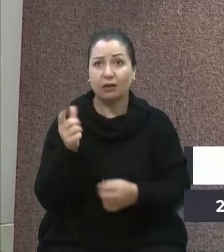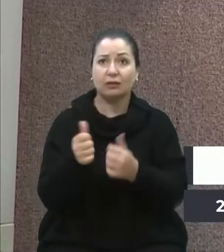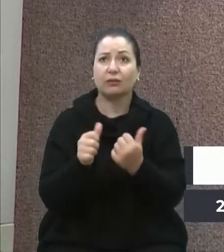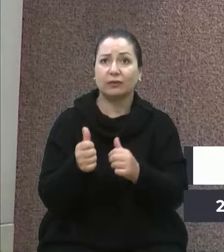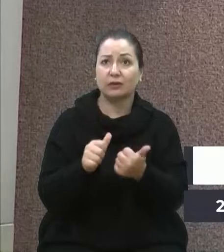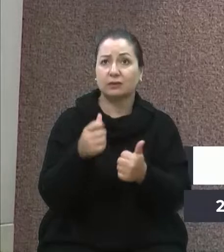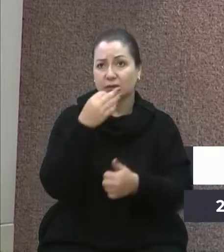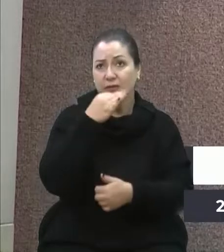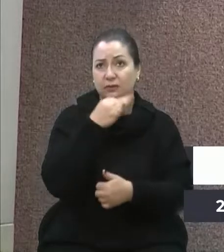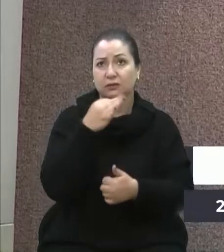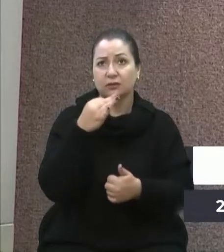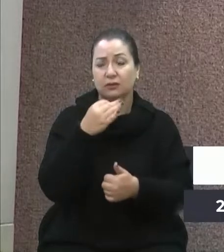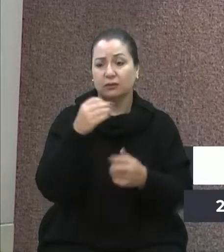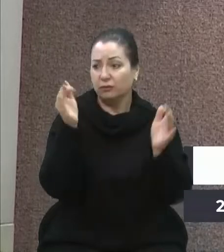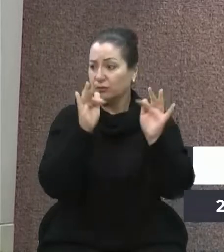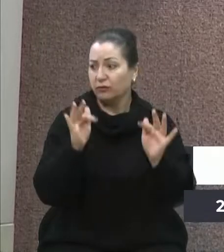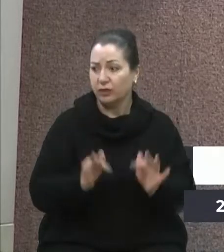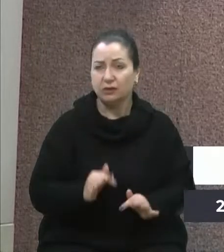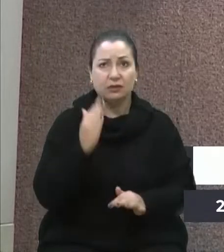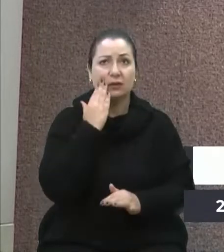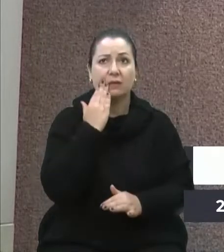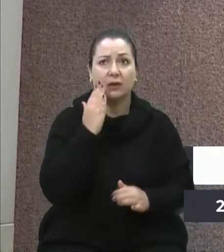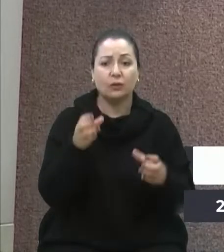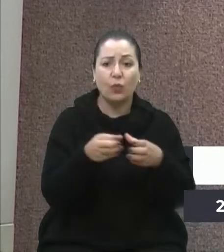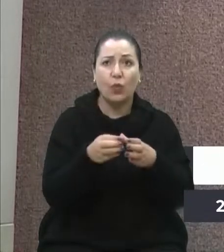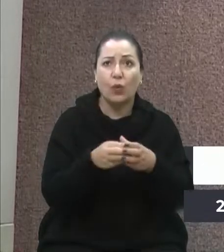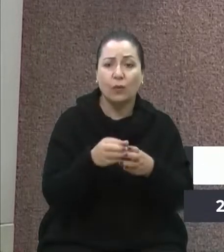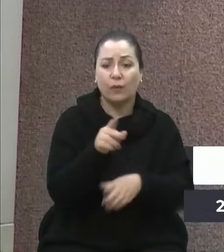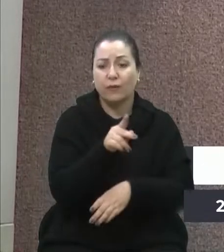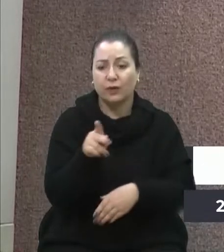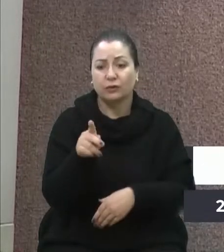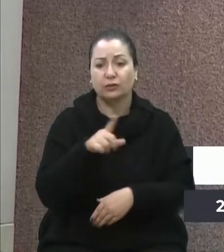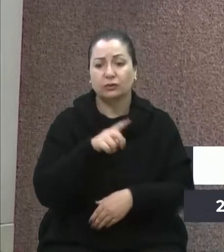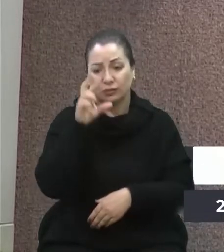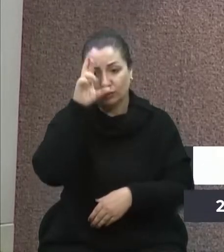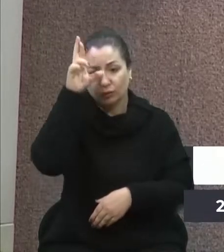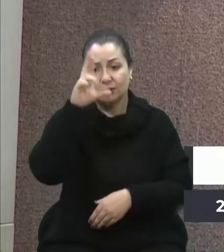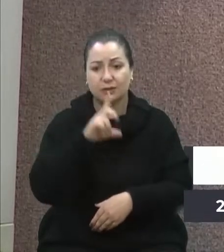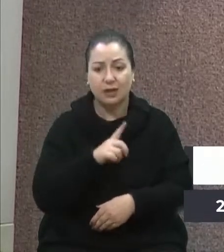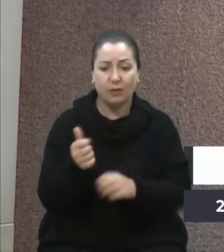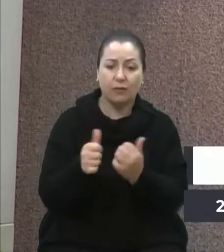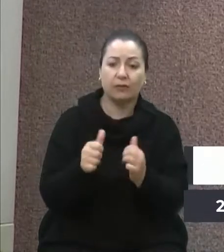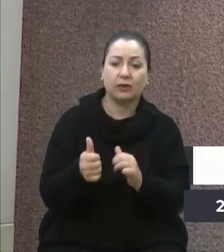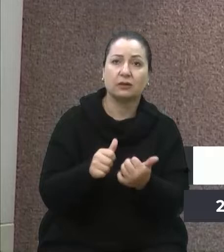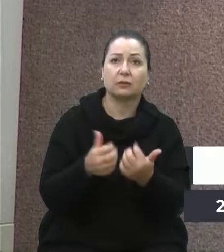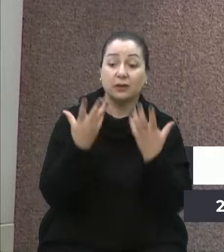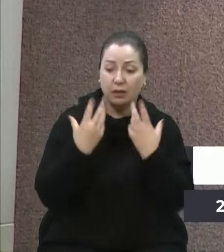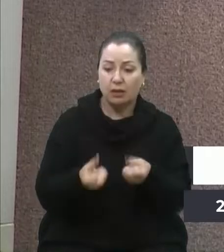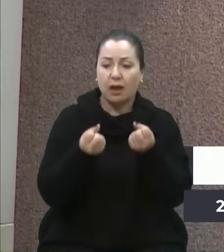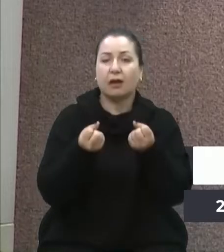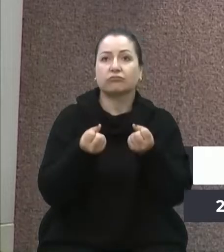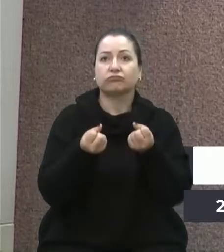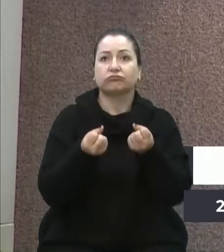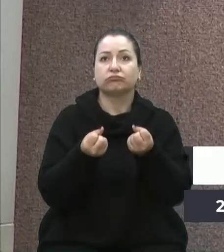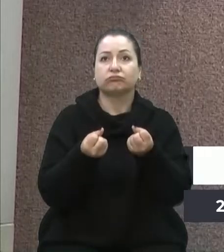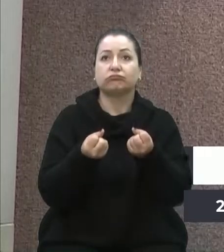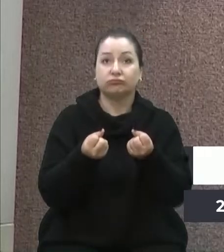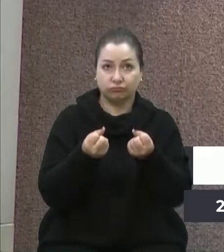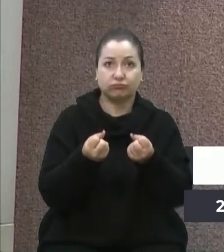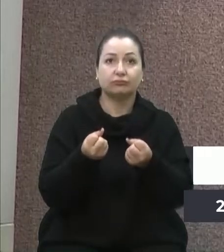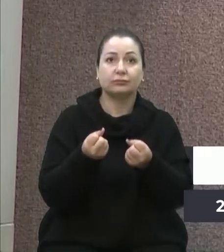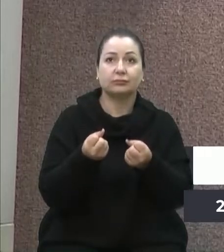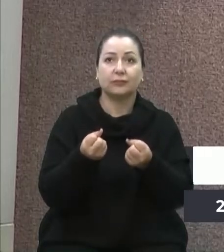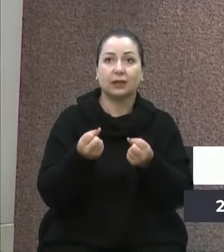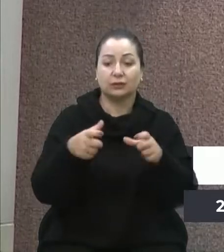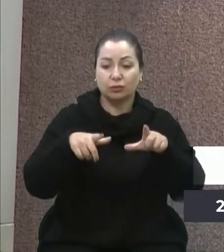que praticamente 80% a 90% do grupo de professores e diretores estão qualificados para assumir as funções que deles é